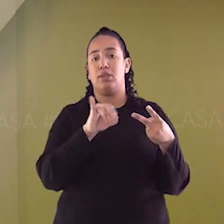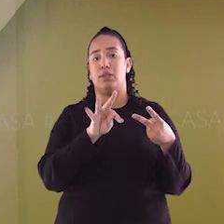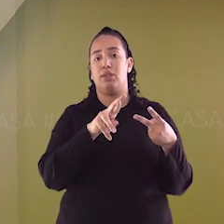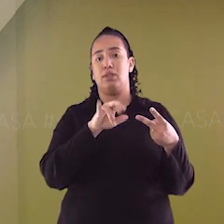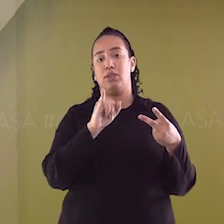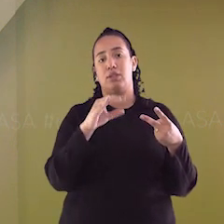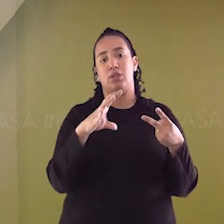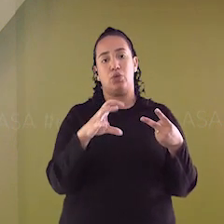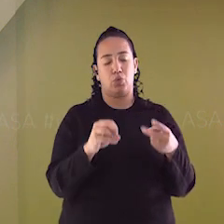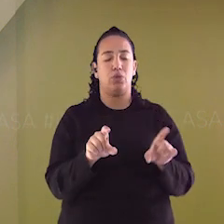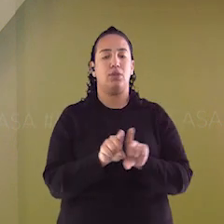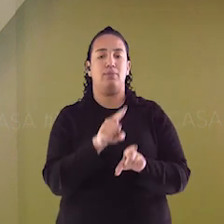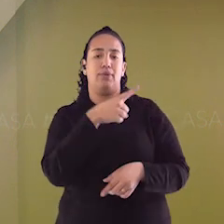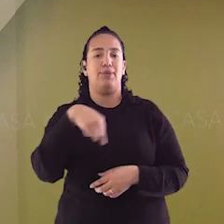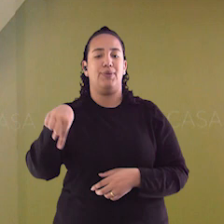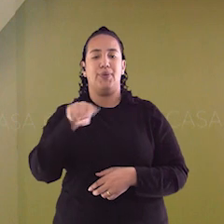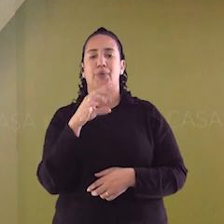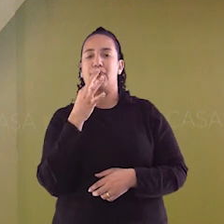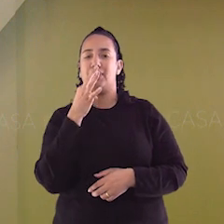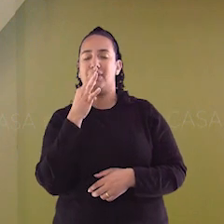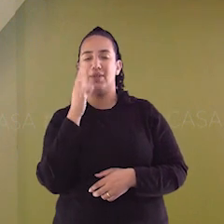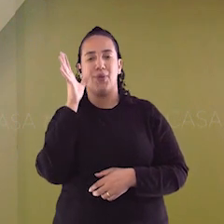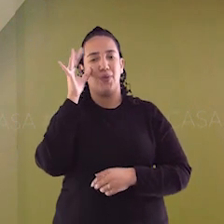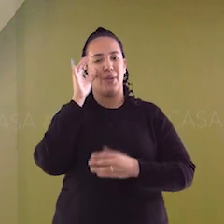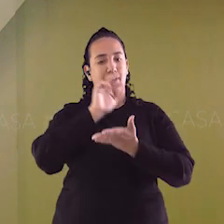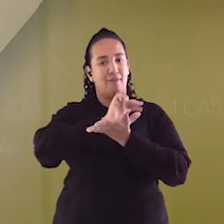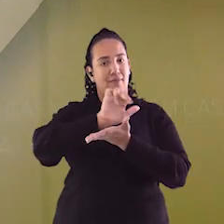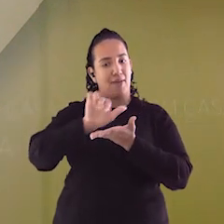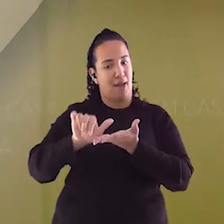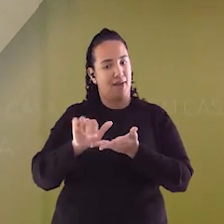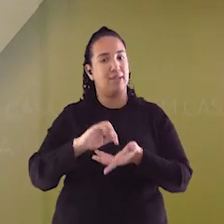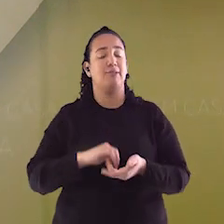também algumas curiosidades sobre esse fenômeno.